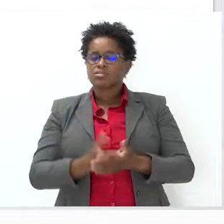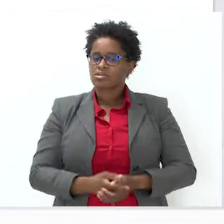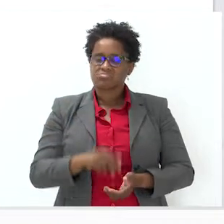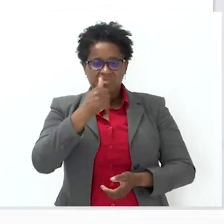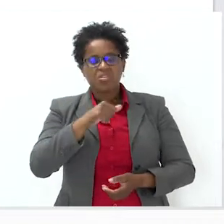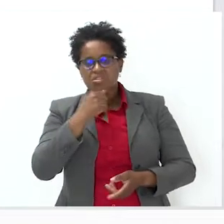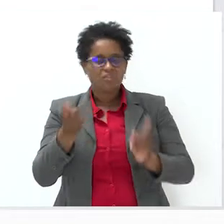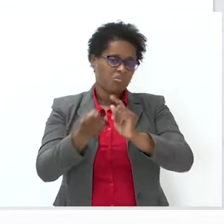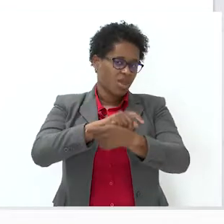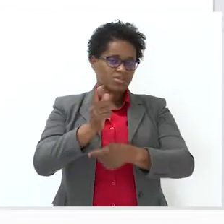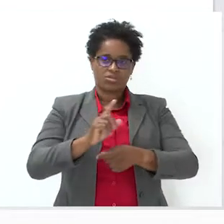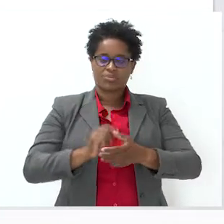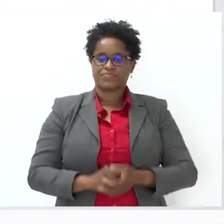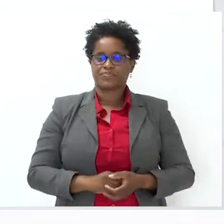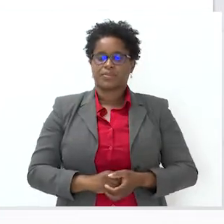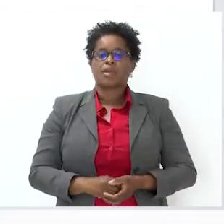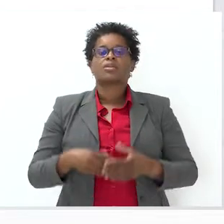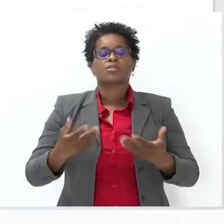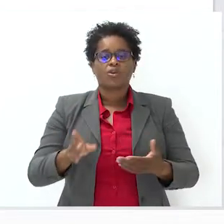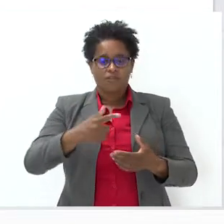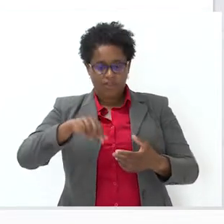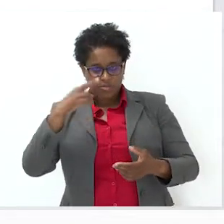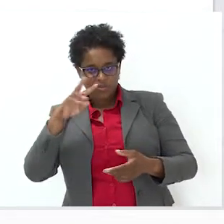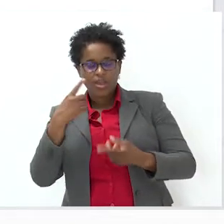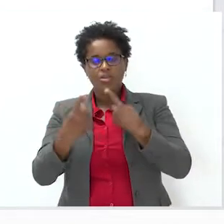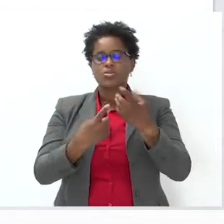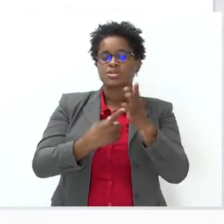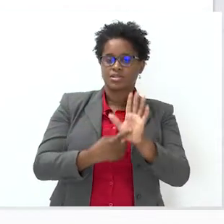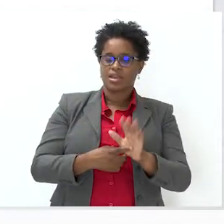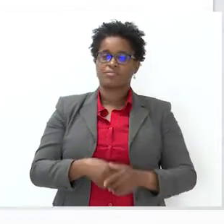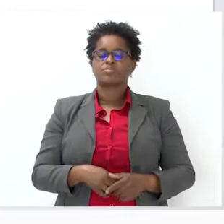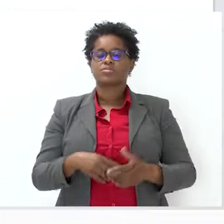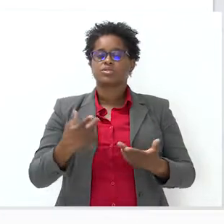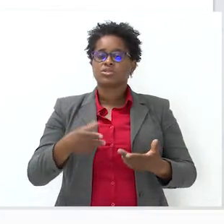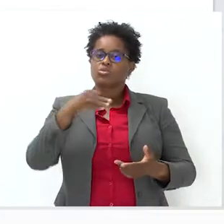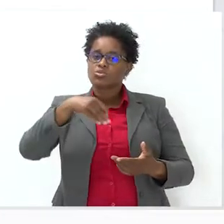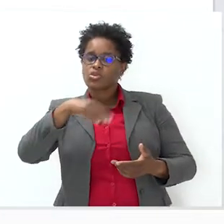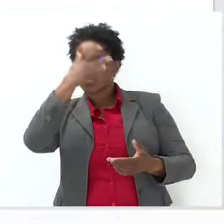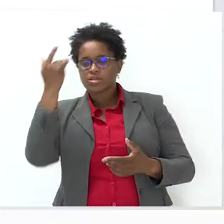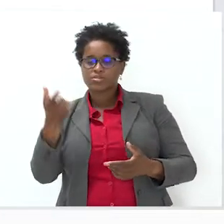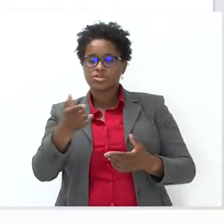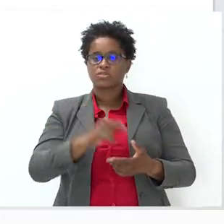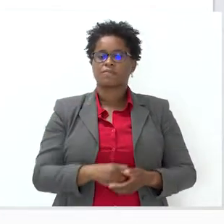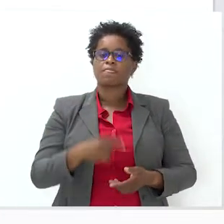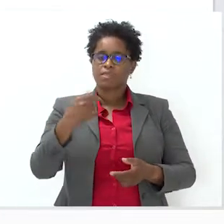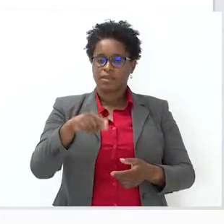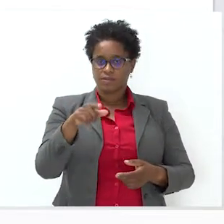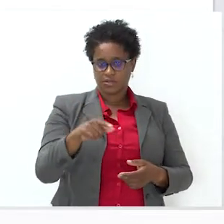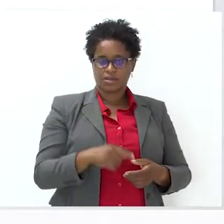não sofrem alterações. Então, vamos ver alguns exemplos de preposições simples. Temos